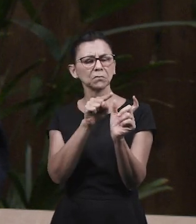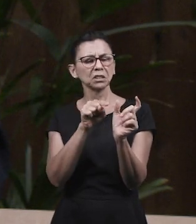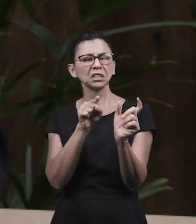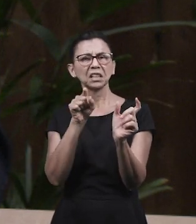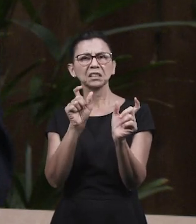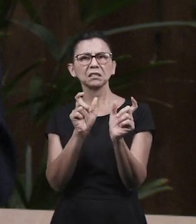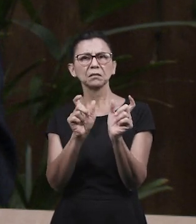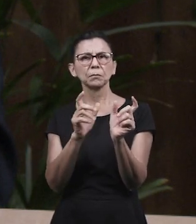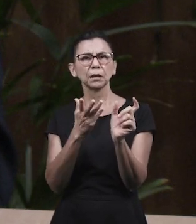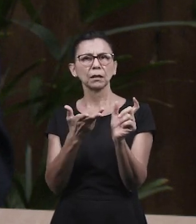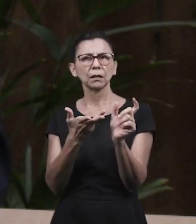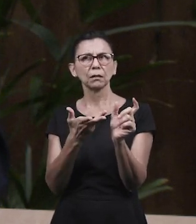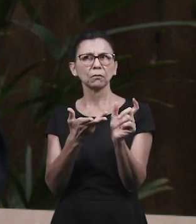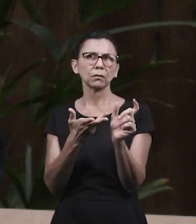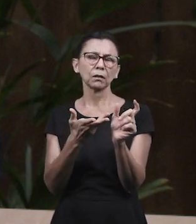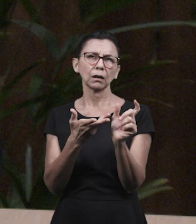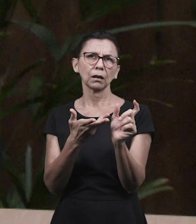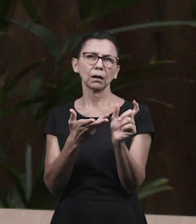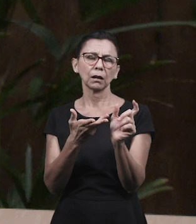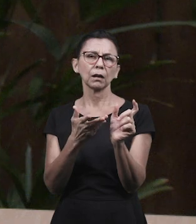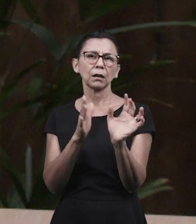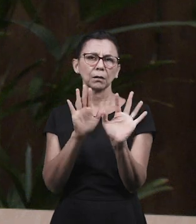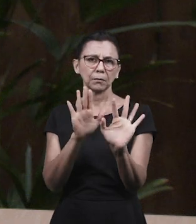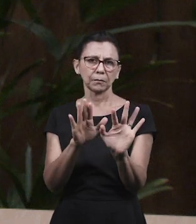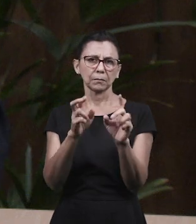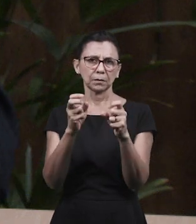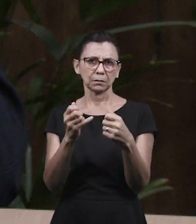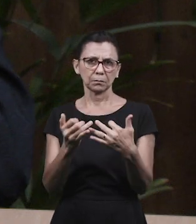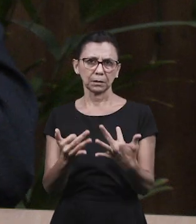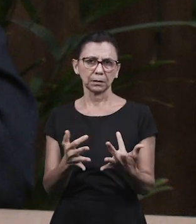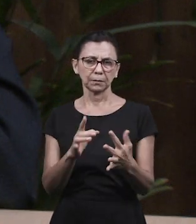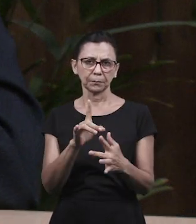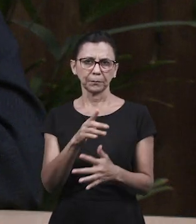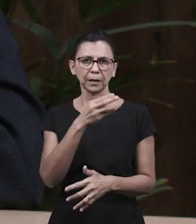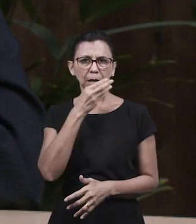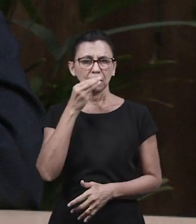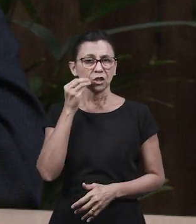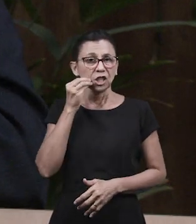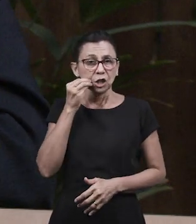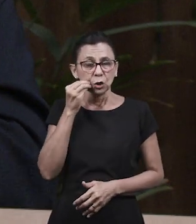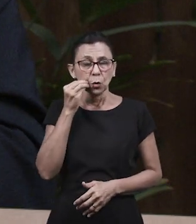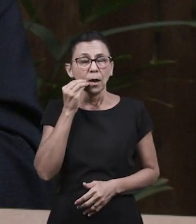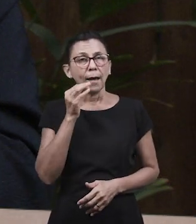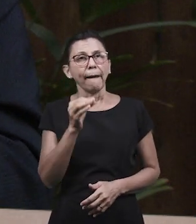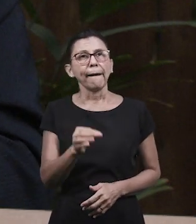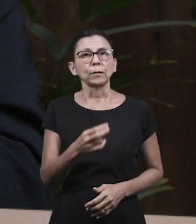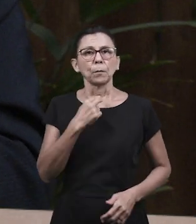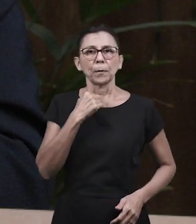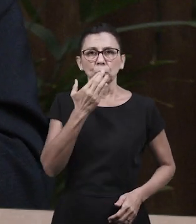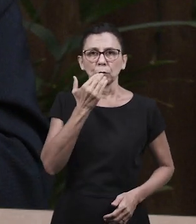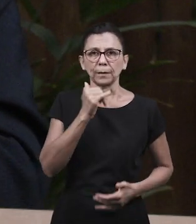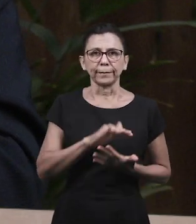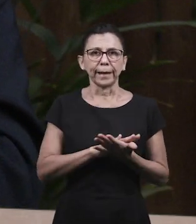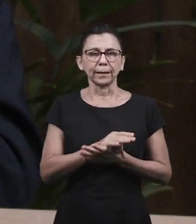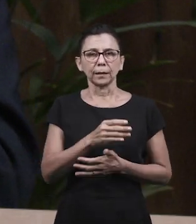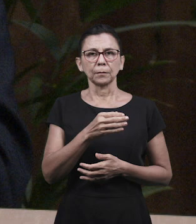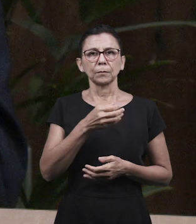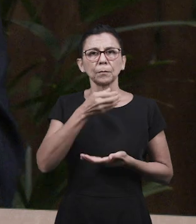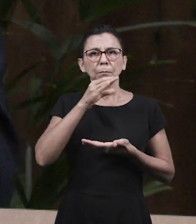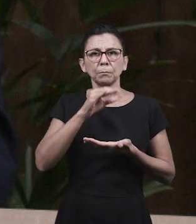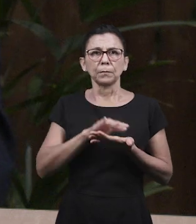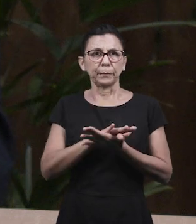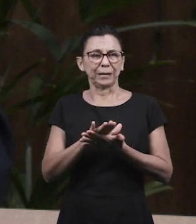é simplesmente um período que você fica sem se alimentar ou sem beber líquido, mas é um período que você está